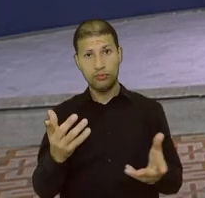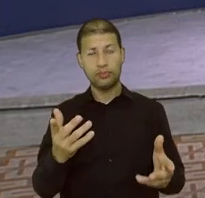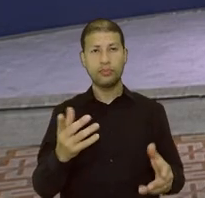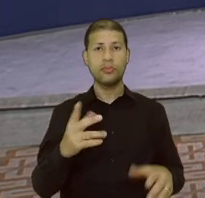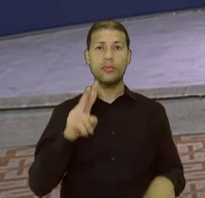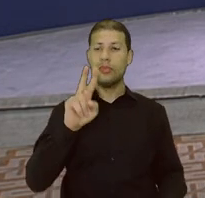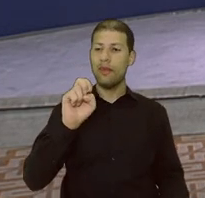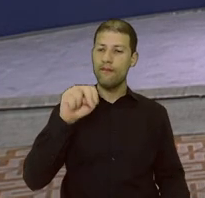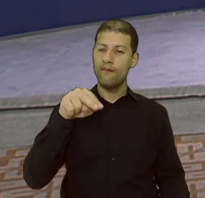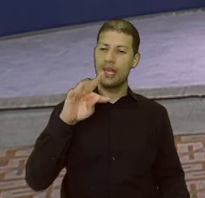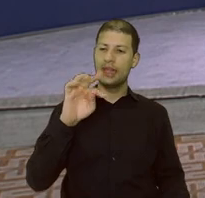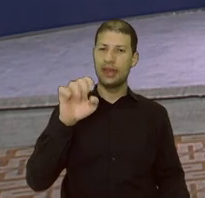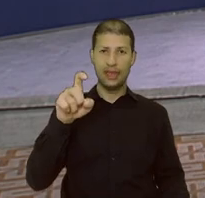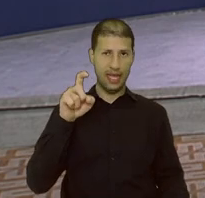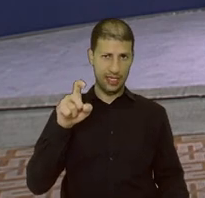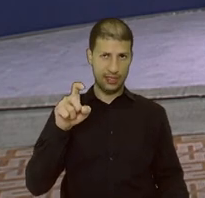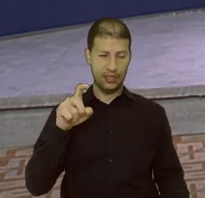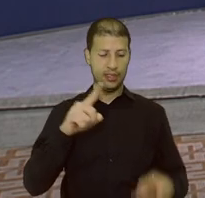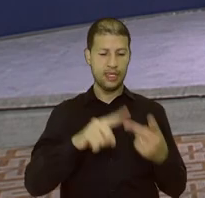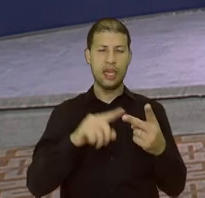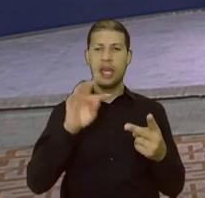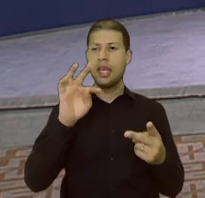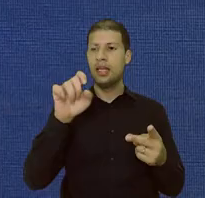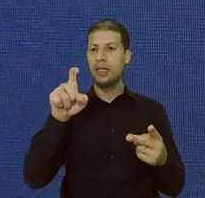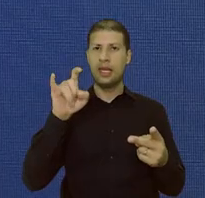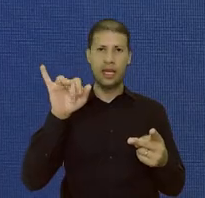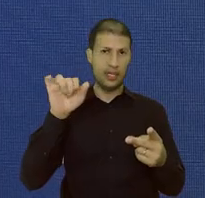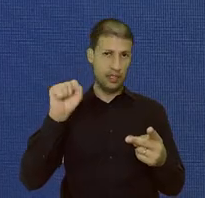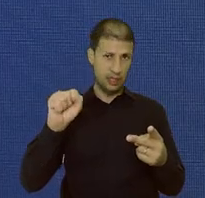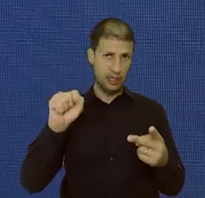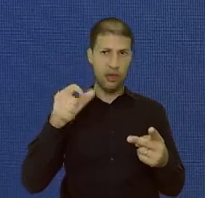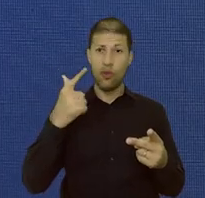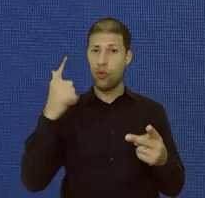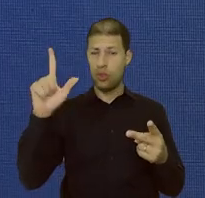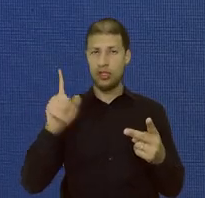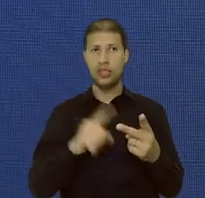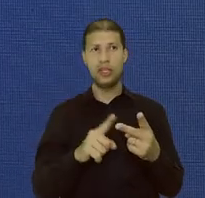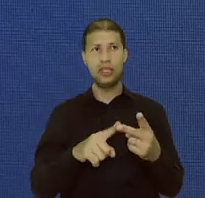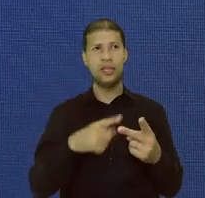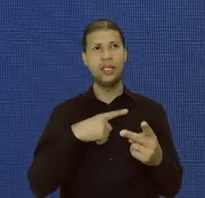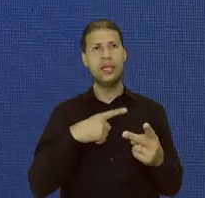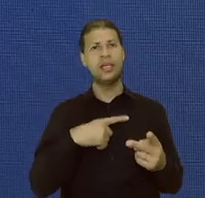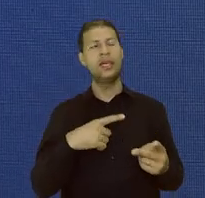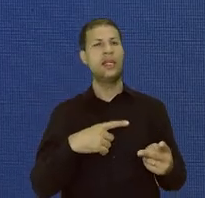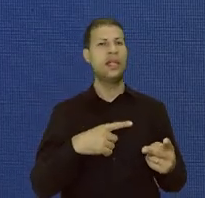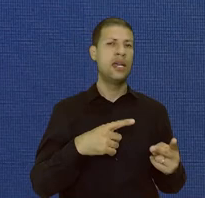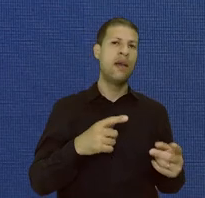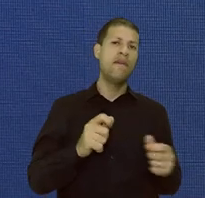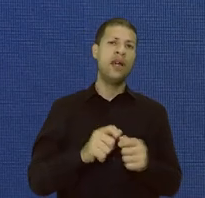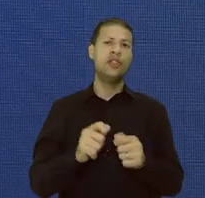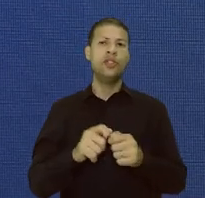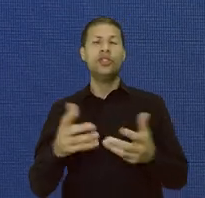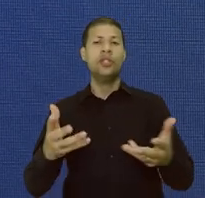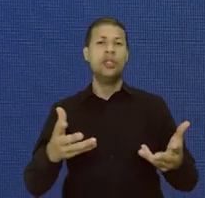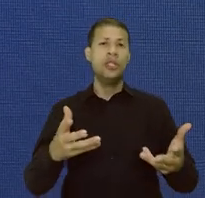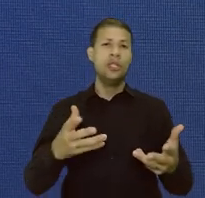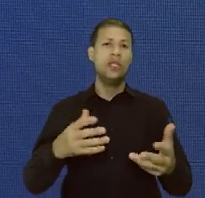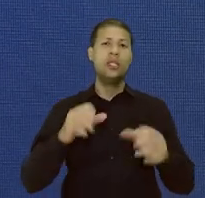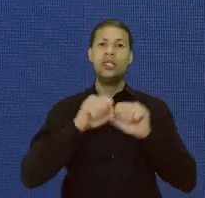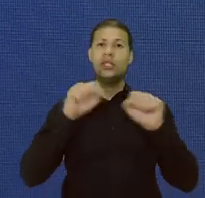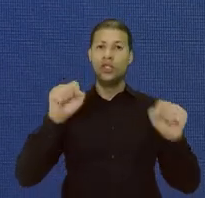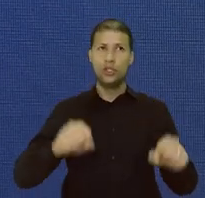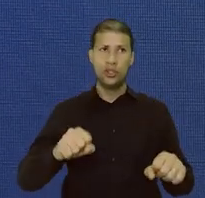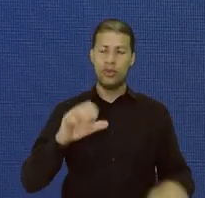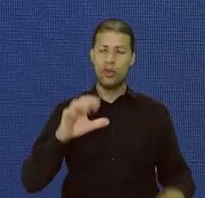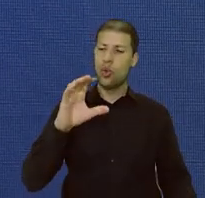é uma delas a técnica foi outro na verdade a técnica foi uma dinâmica até ela faz ela faz sistema de cor Banking